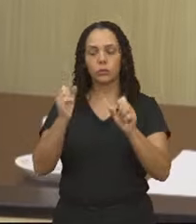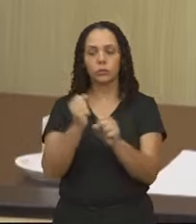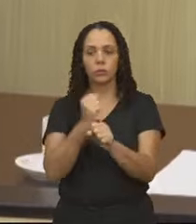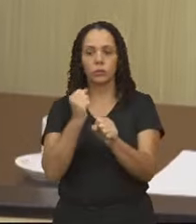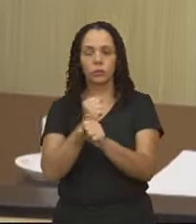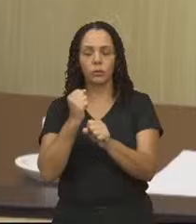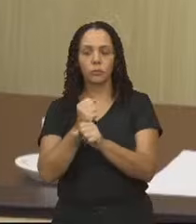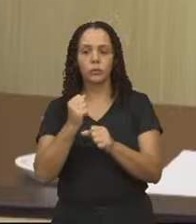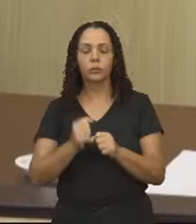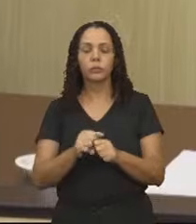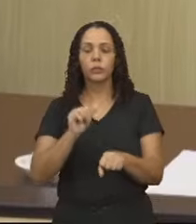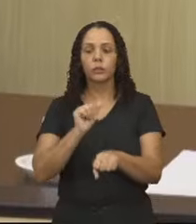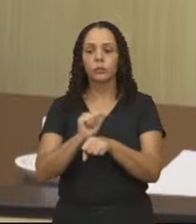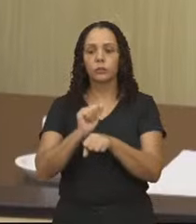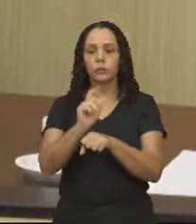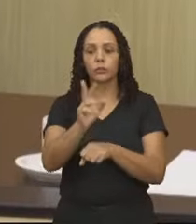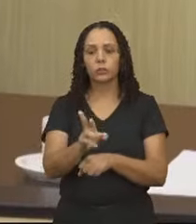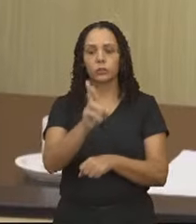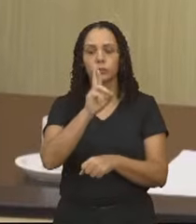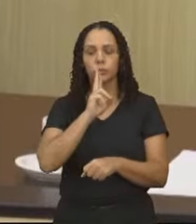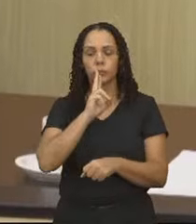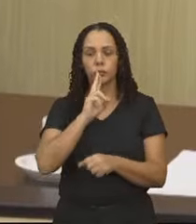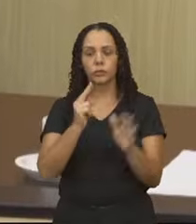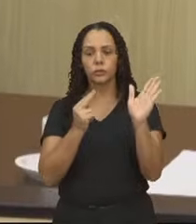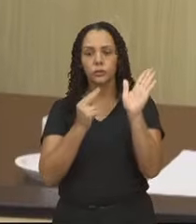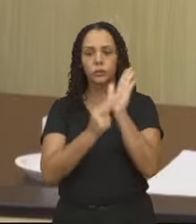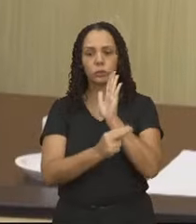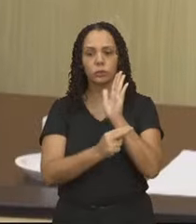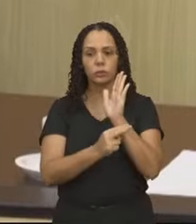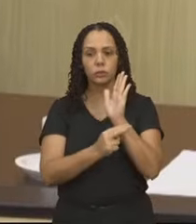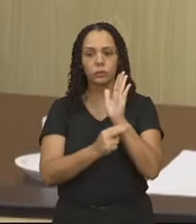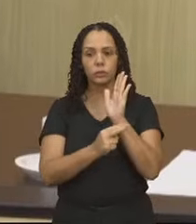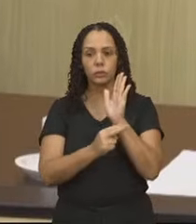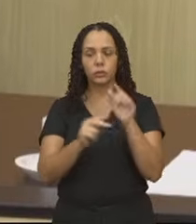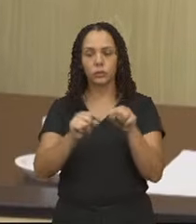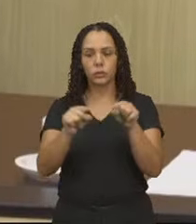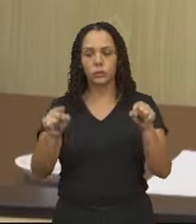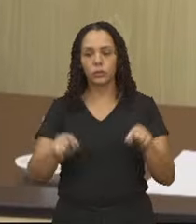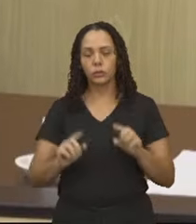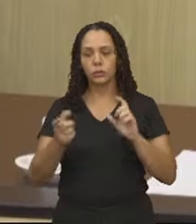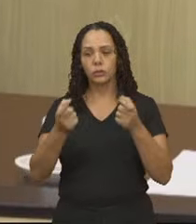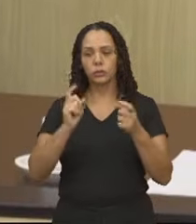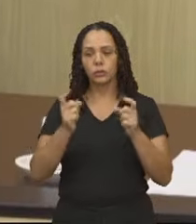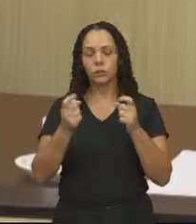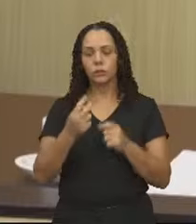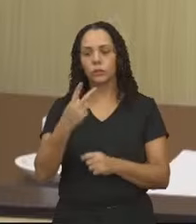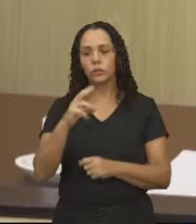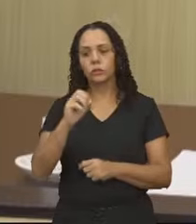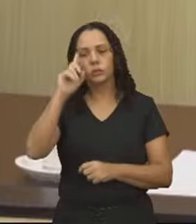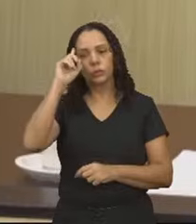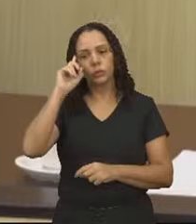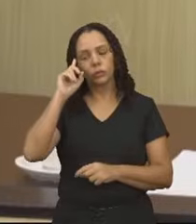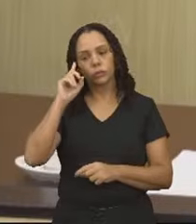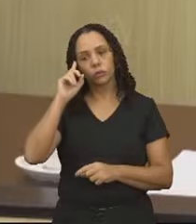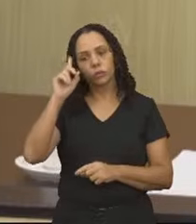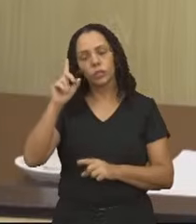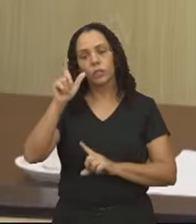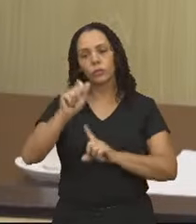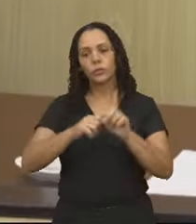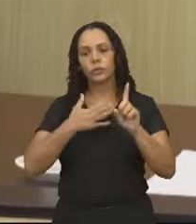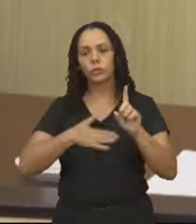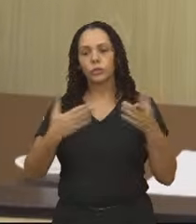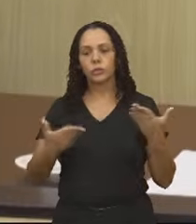obra? Ao aguardo de manifestação, subscrevemos. Sala das Sessões, 20 de agosto de